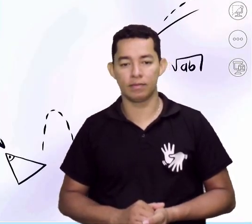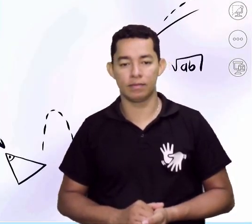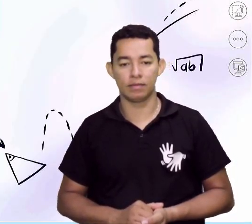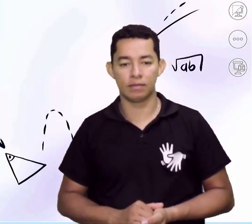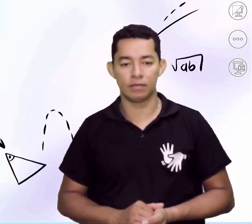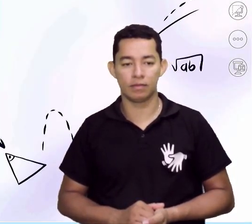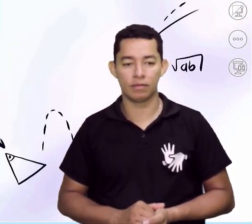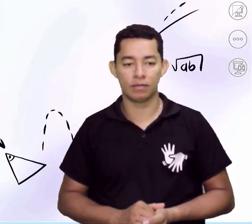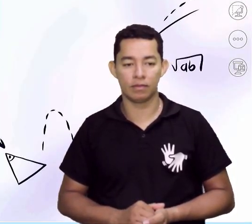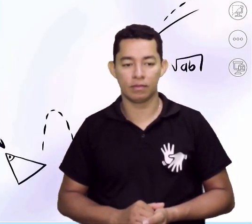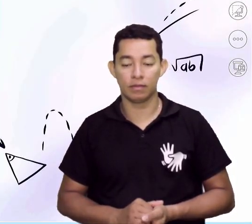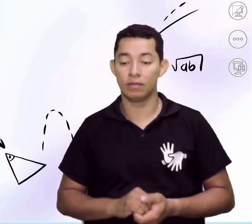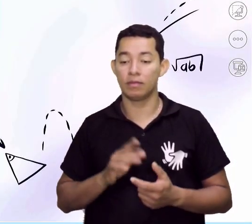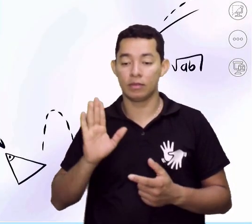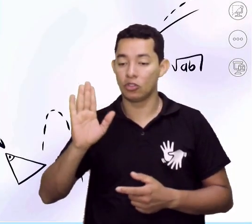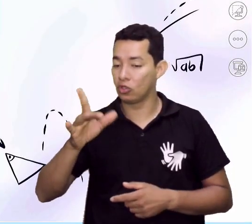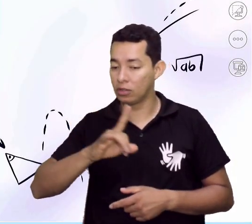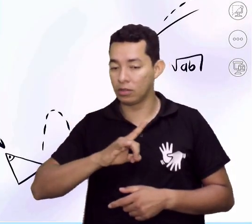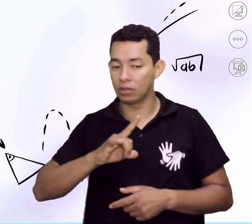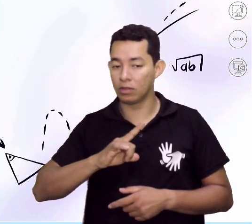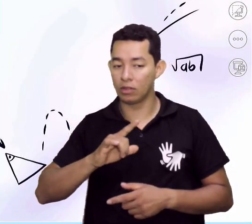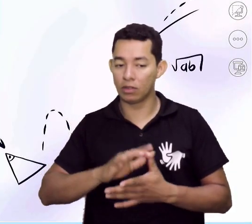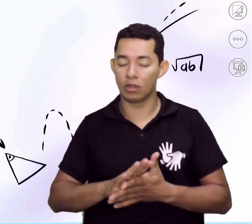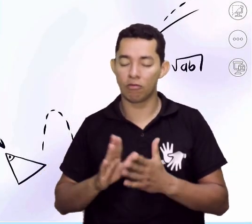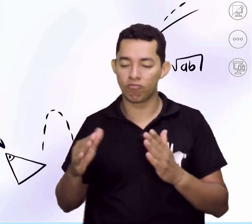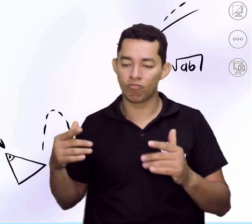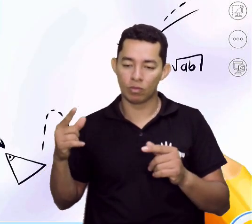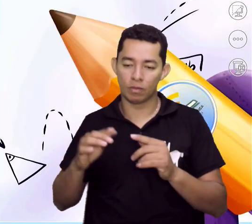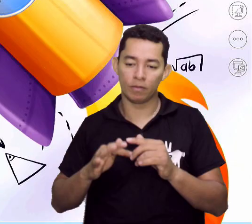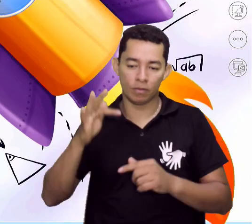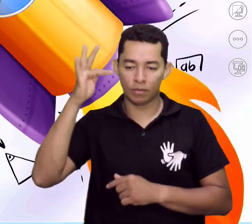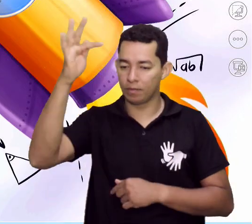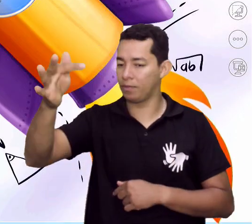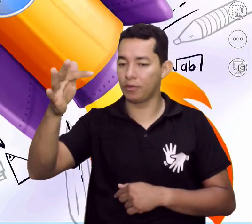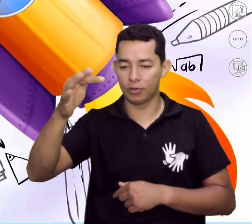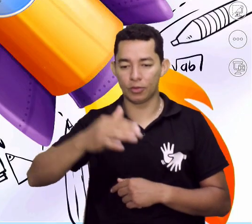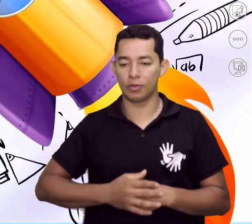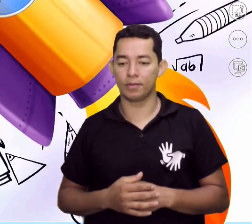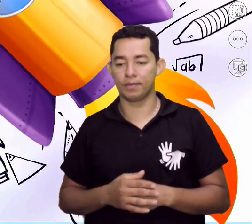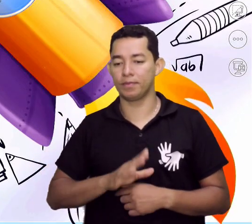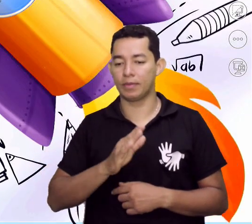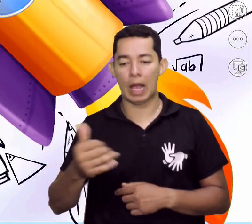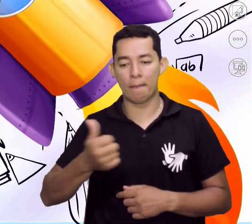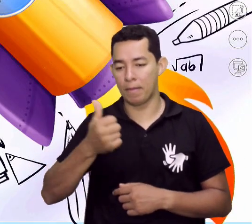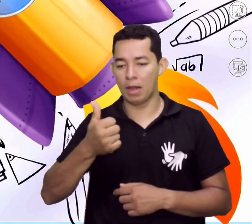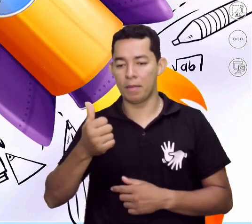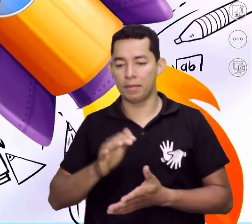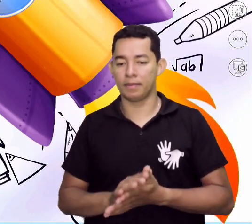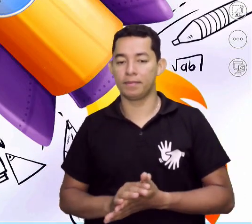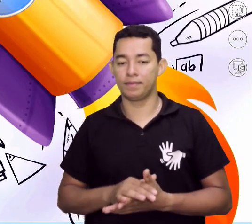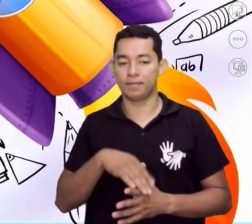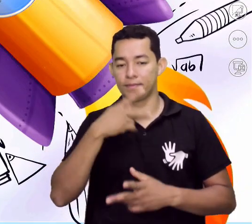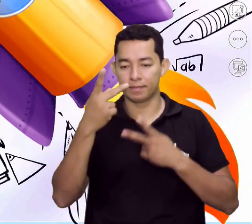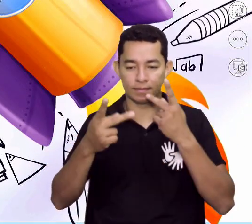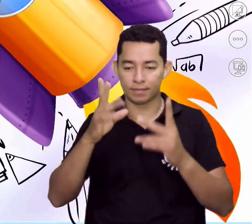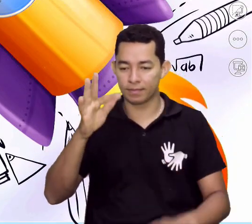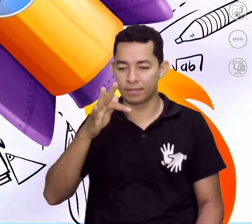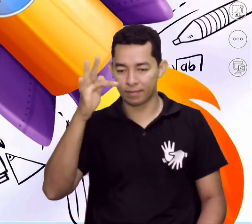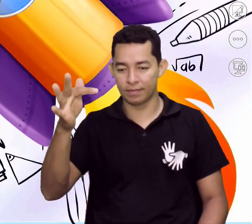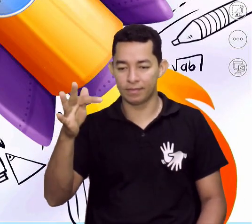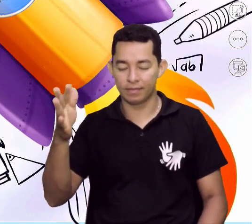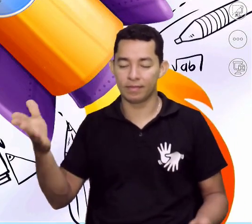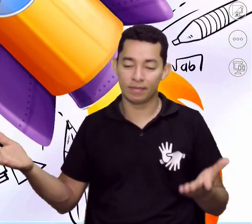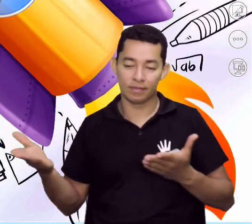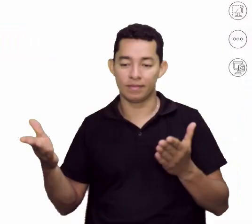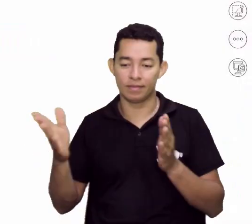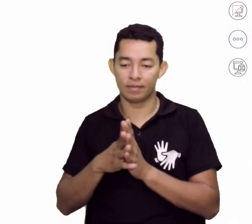Como primeira questão aqui, ó, nós já temos uma questão decolando para o futuro. A gente falou tanto em futurismo, né?